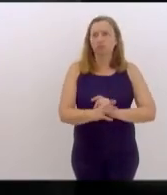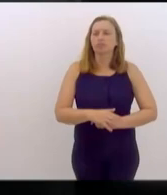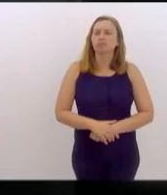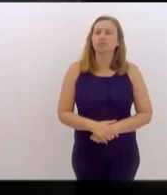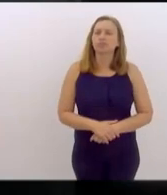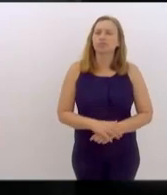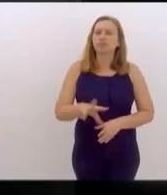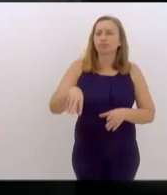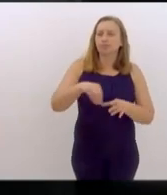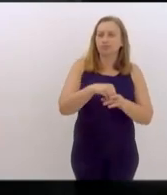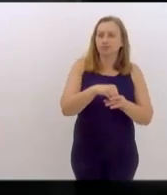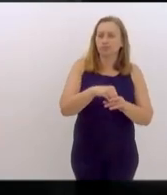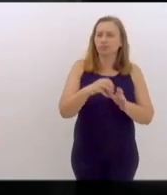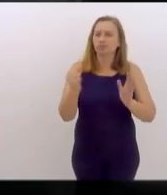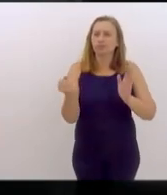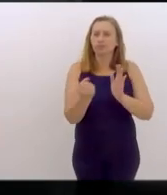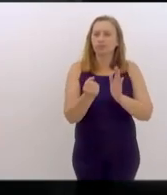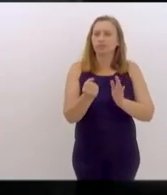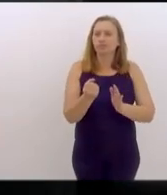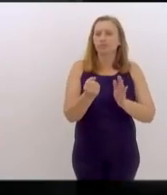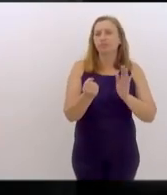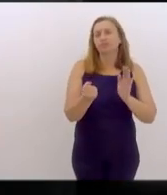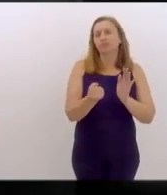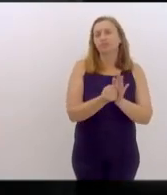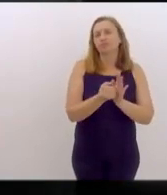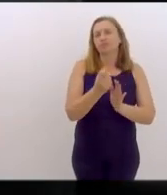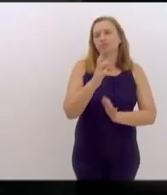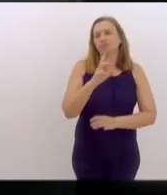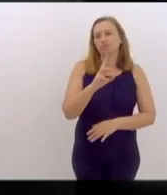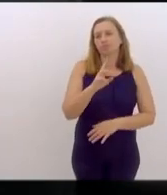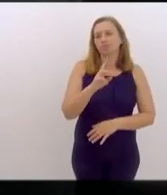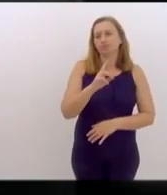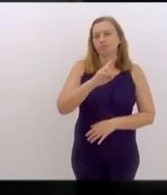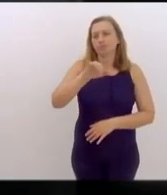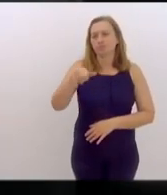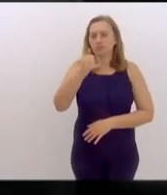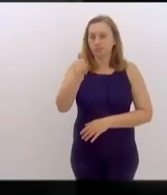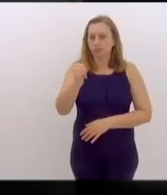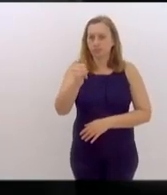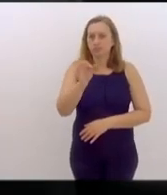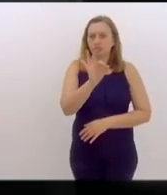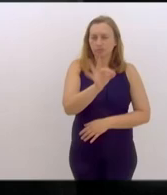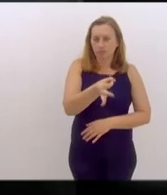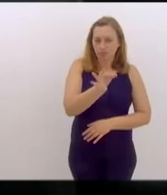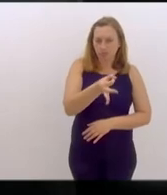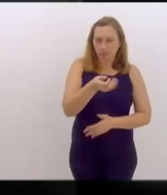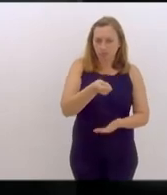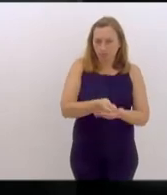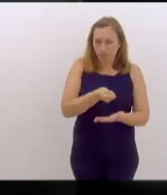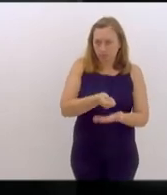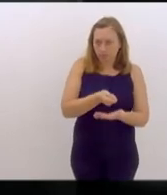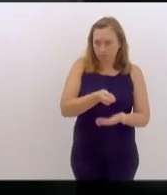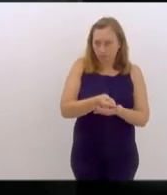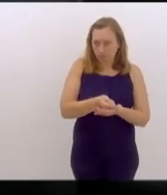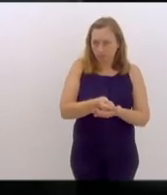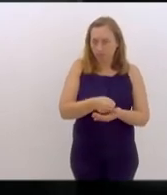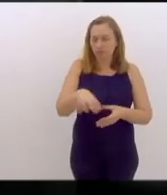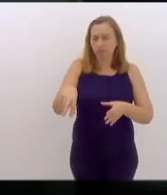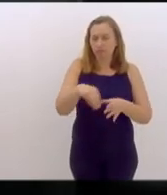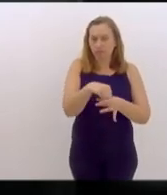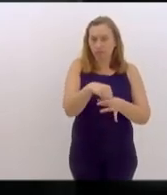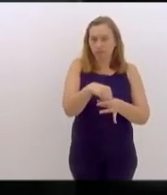dentro do pacto RJ para que Obrigatoriamente seja